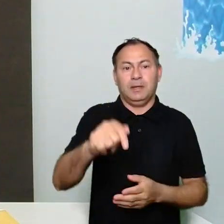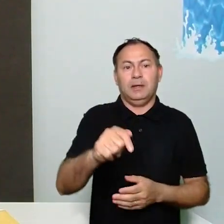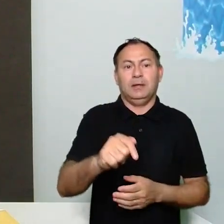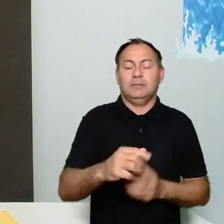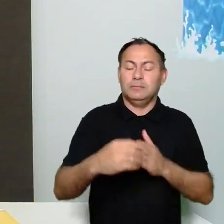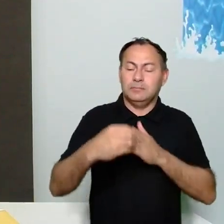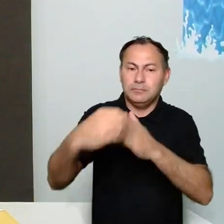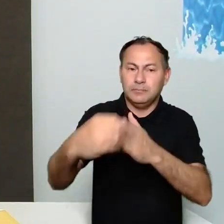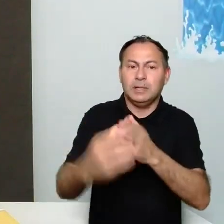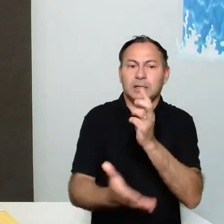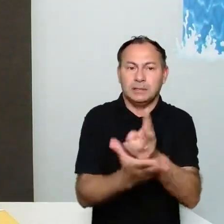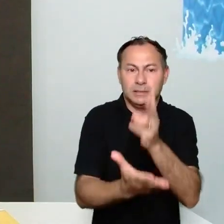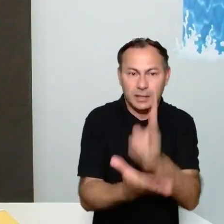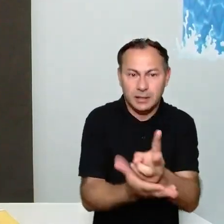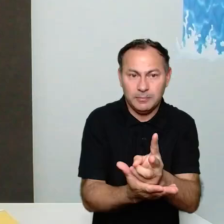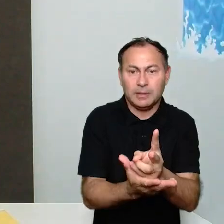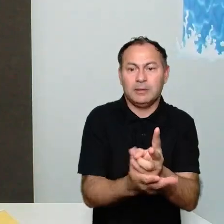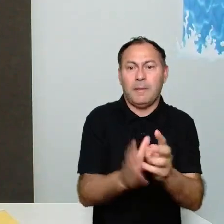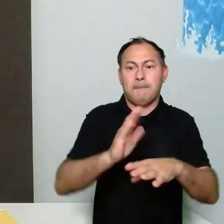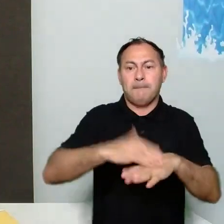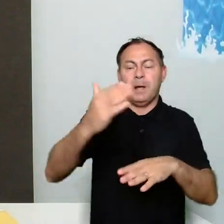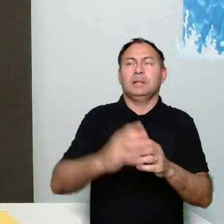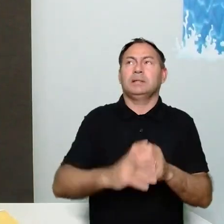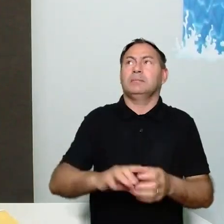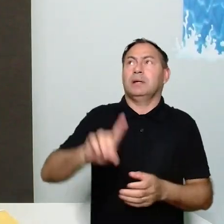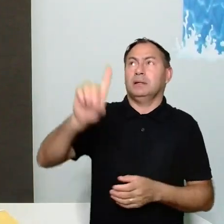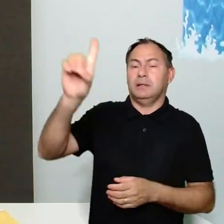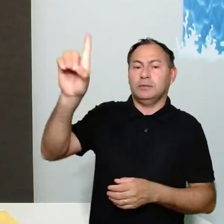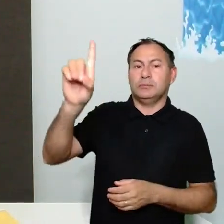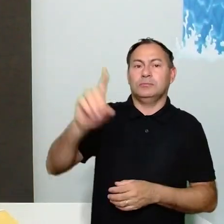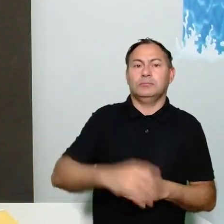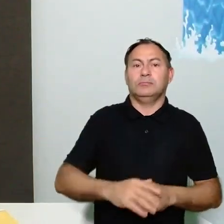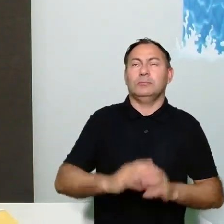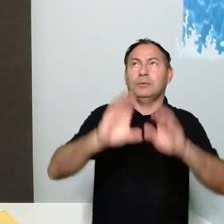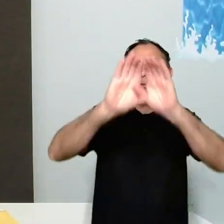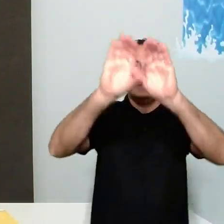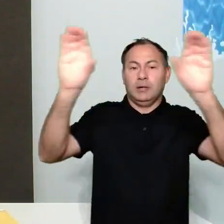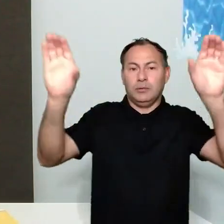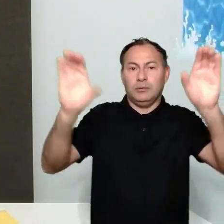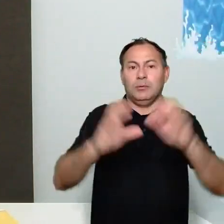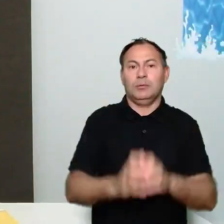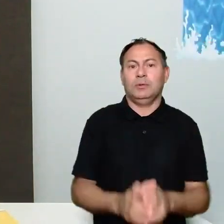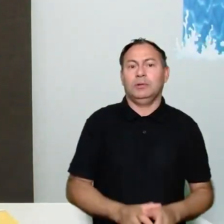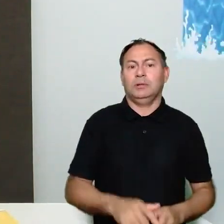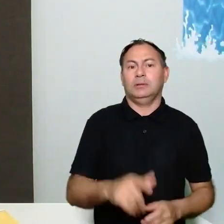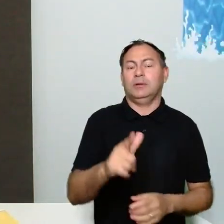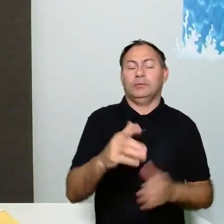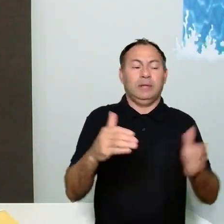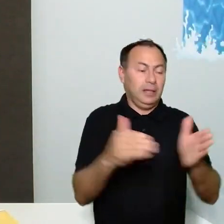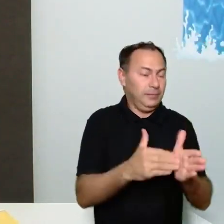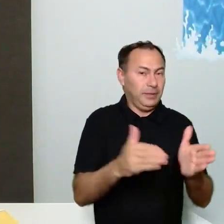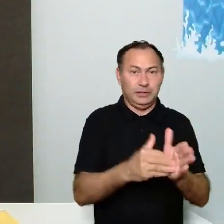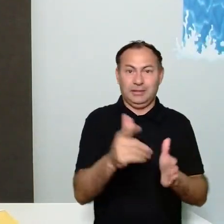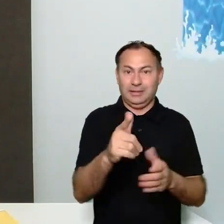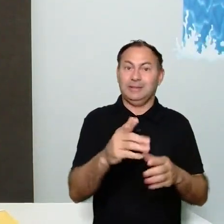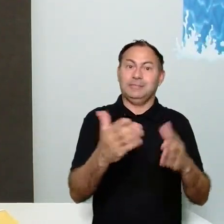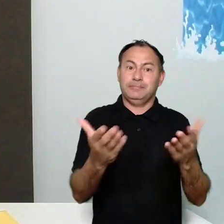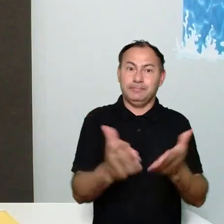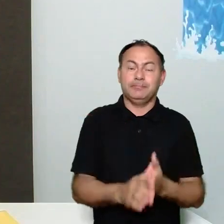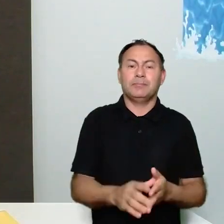e se dirige sempre mais para Deus, para o céu, não há limite.